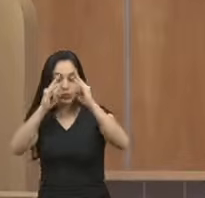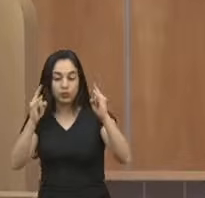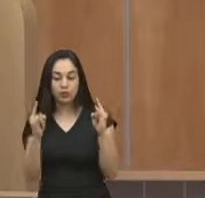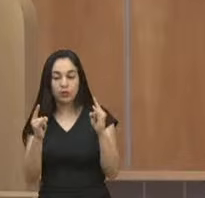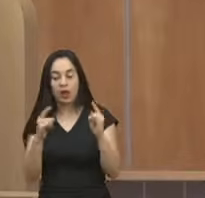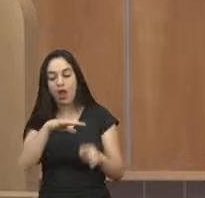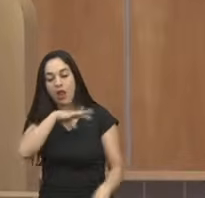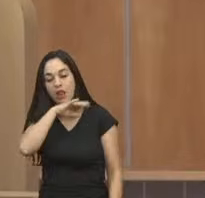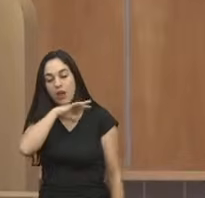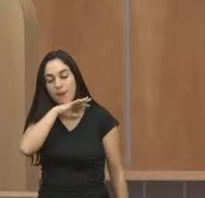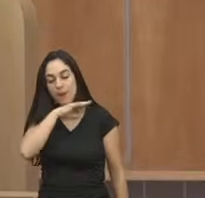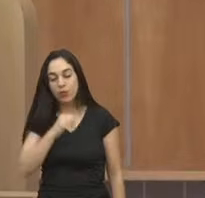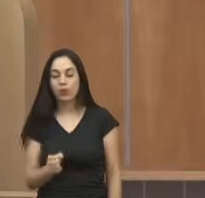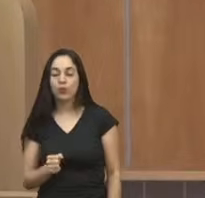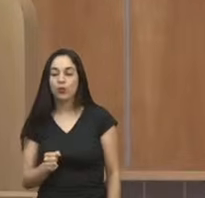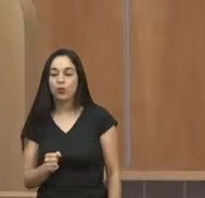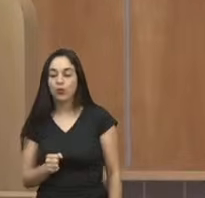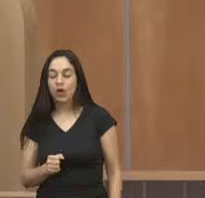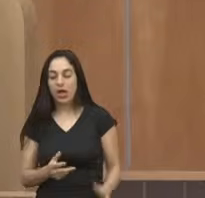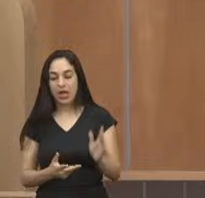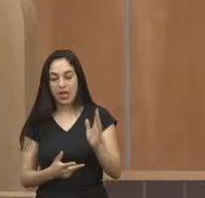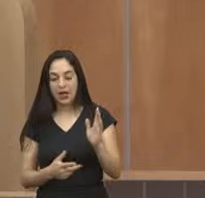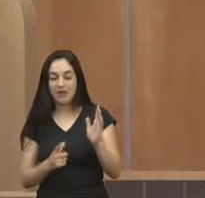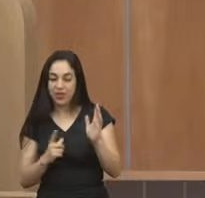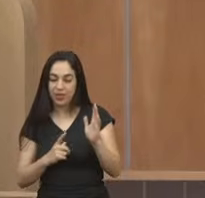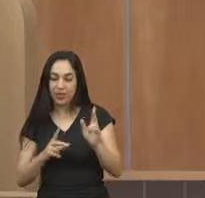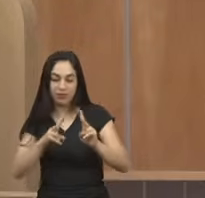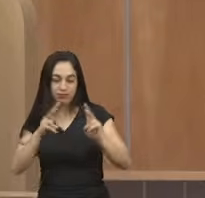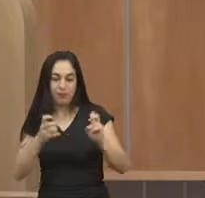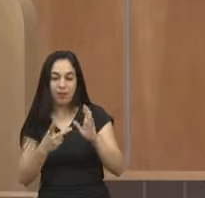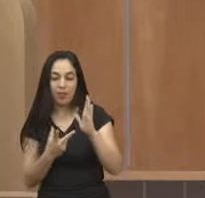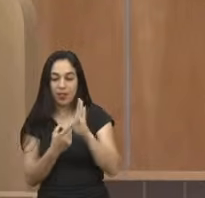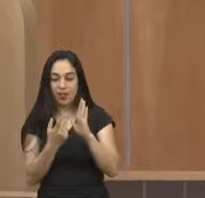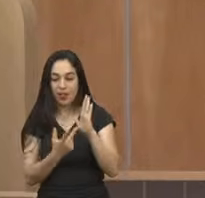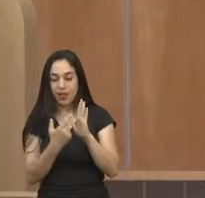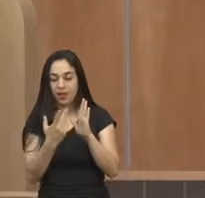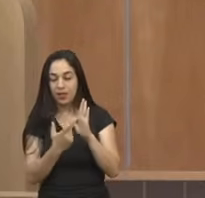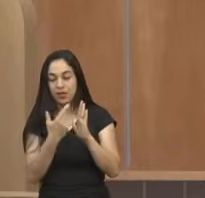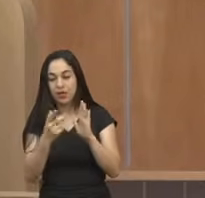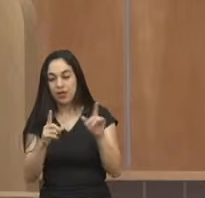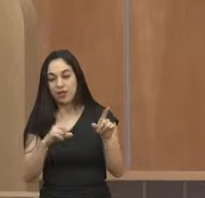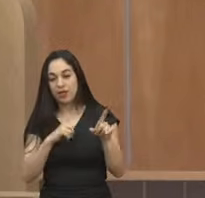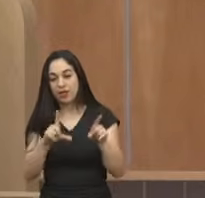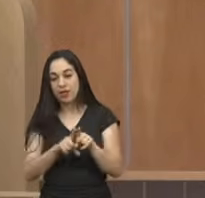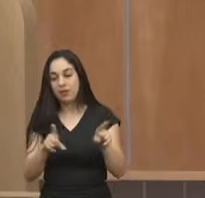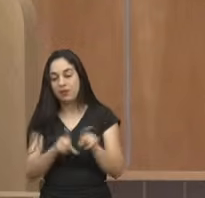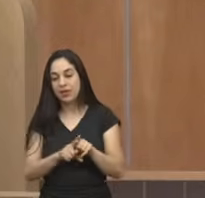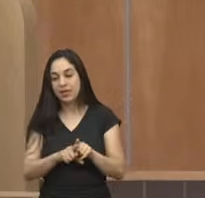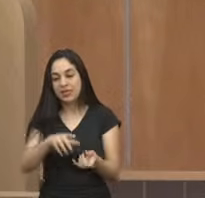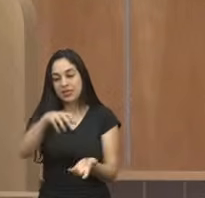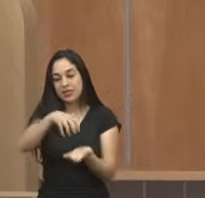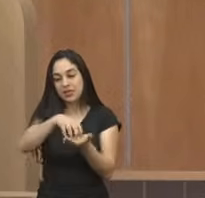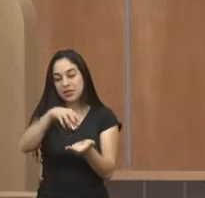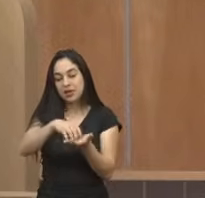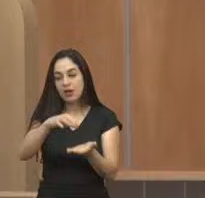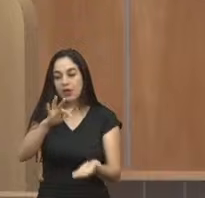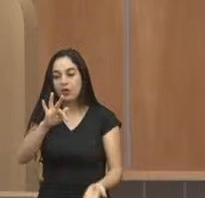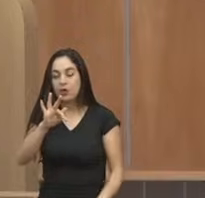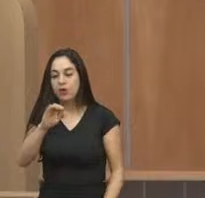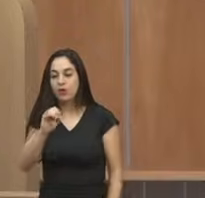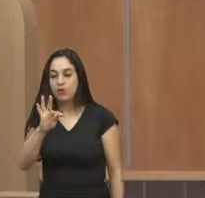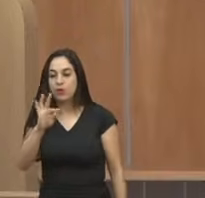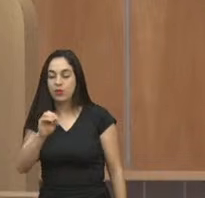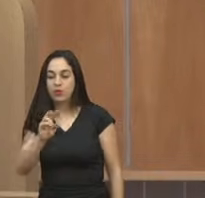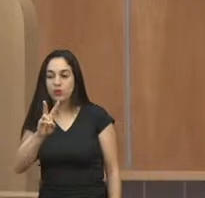de castração e teremos a central fotovoltaica. O que é isso? É